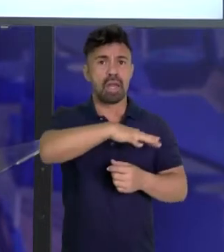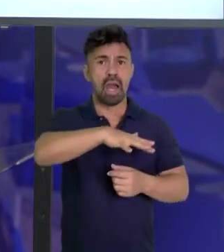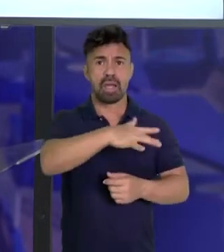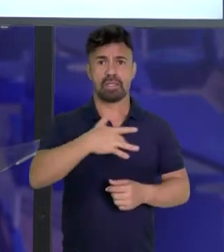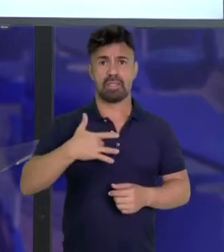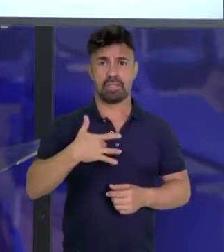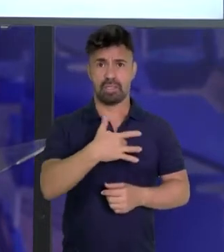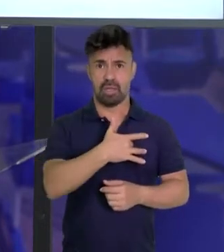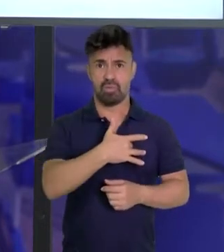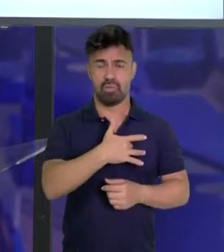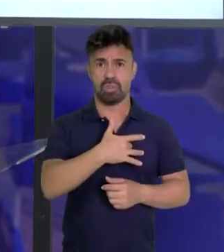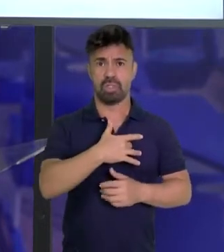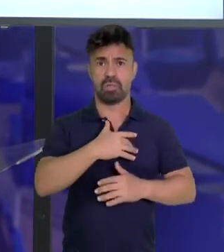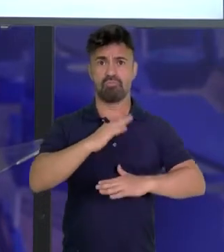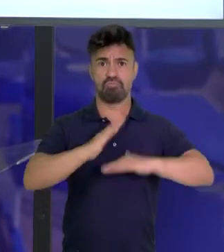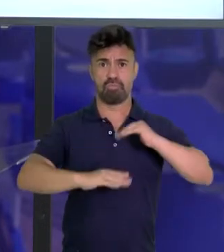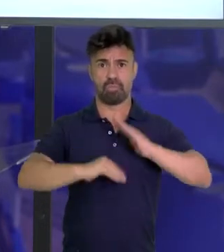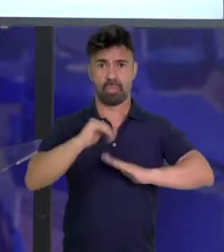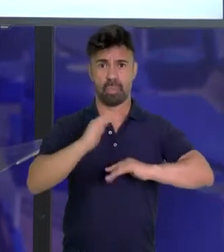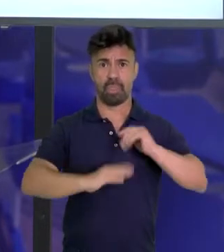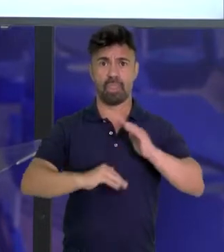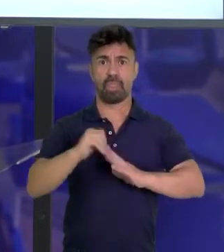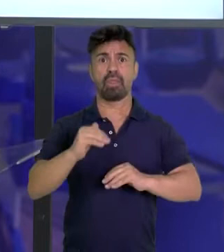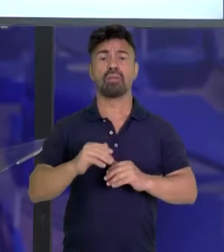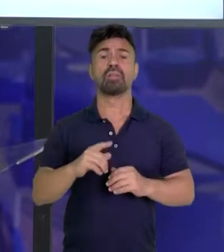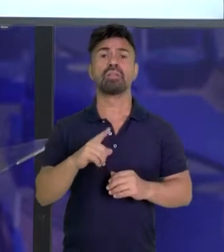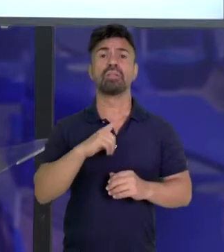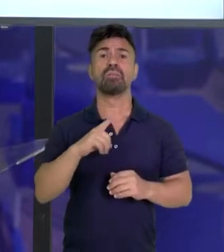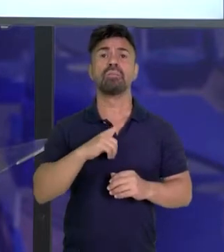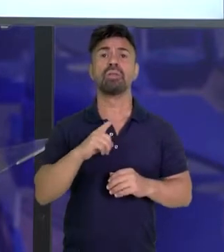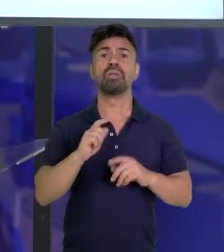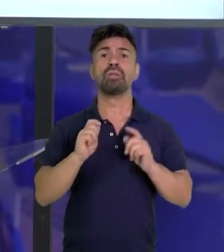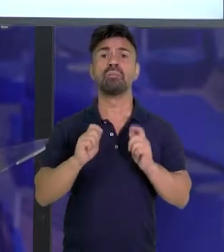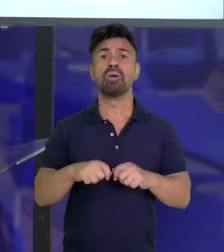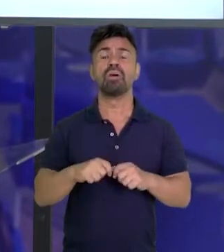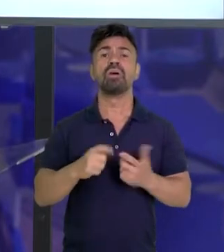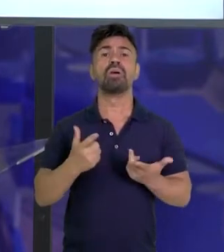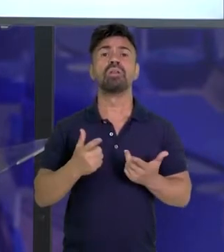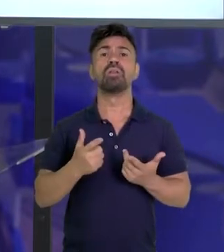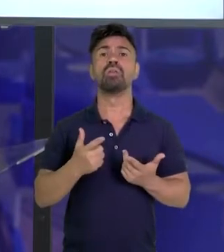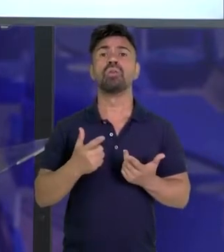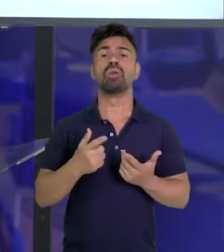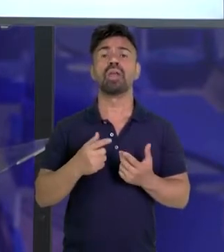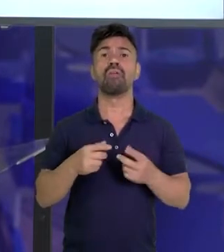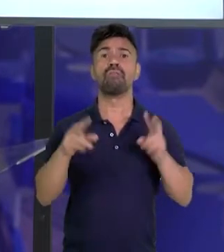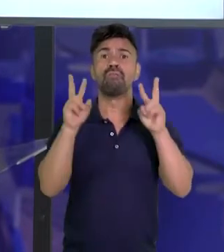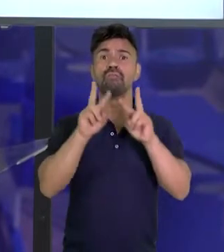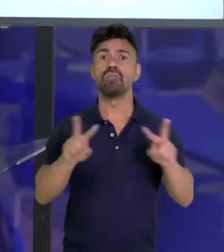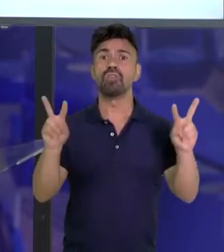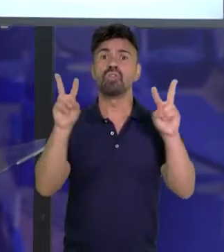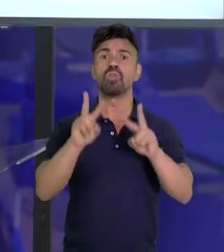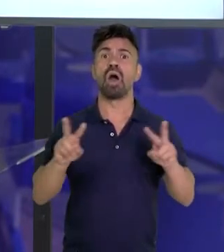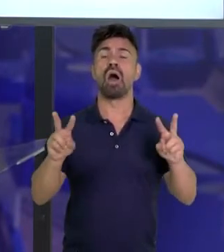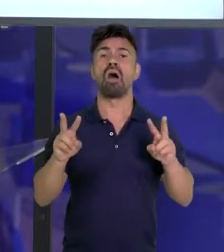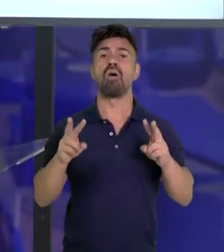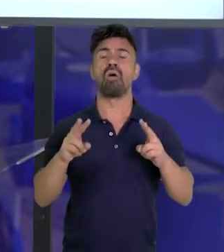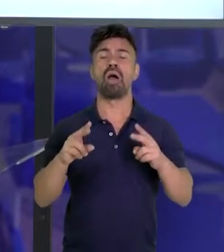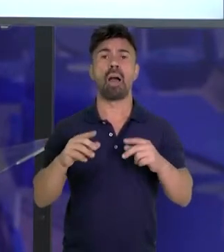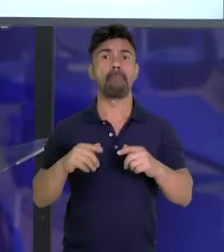não só. O meu texto também pode lançar a mão de recursos visuais e na maior